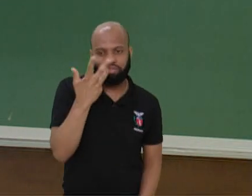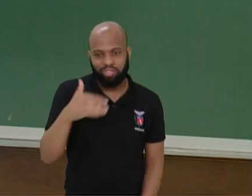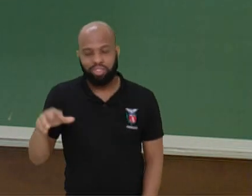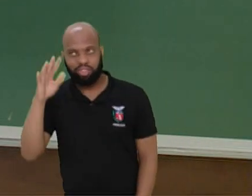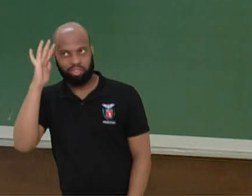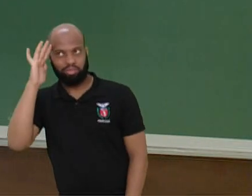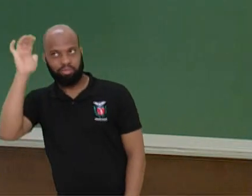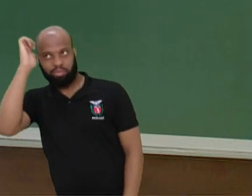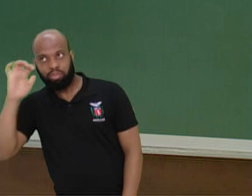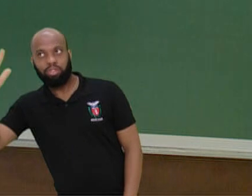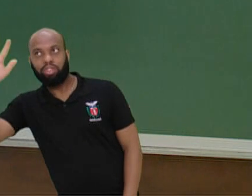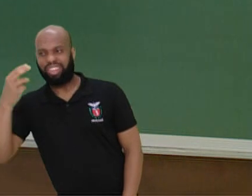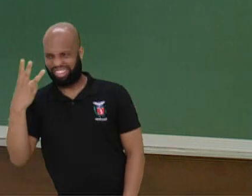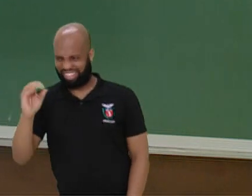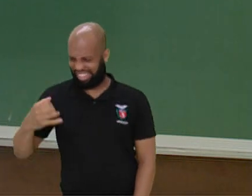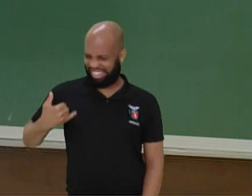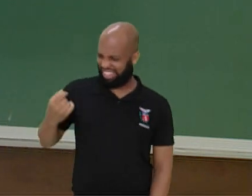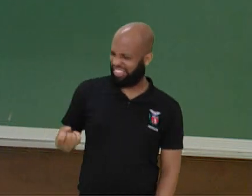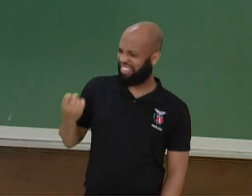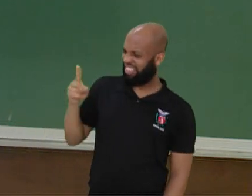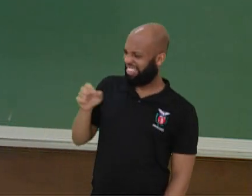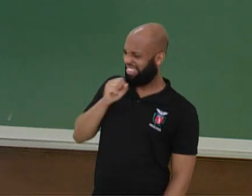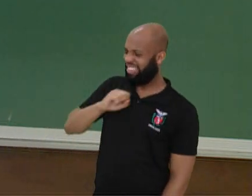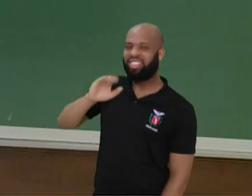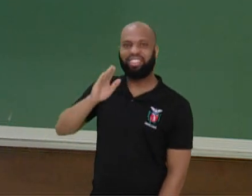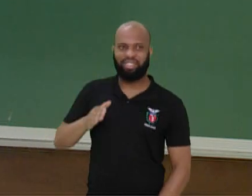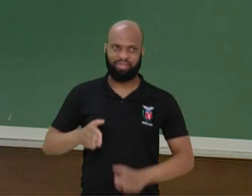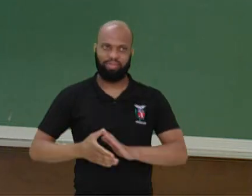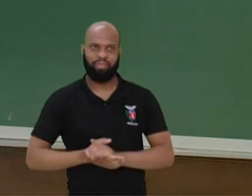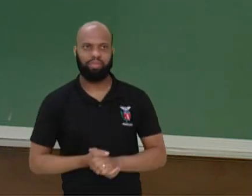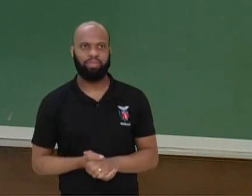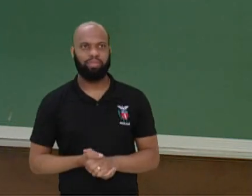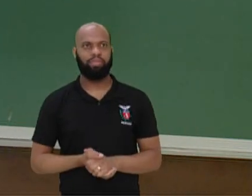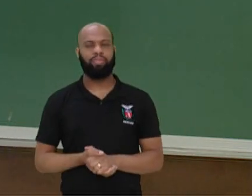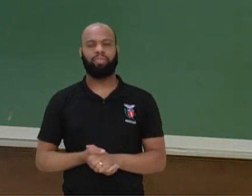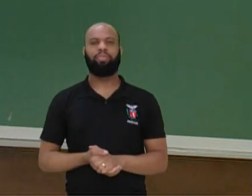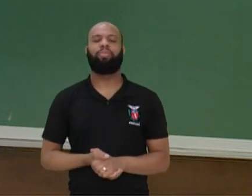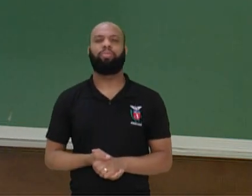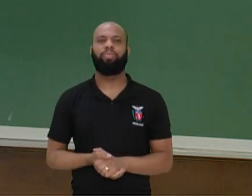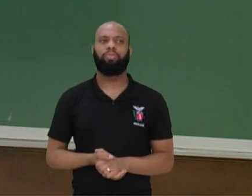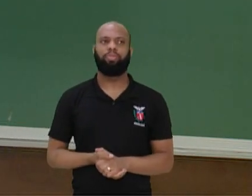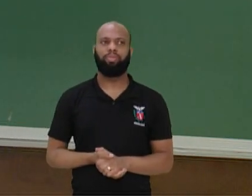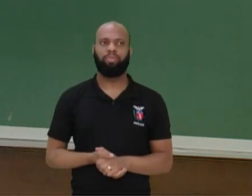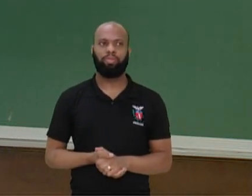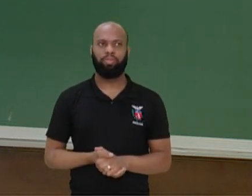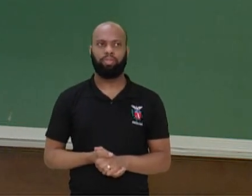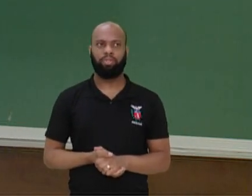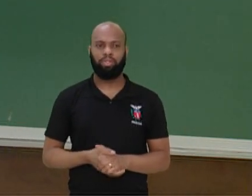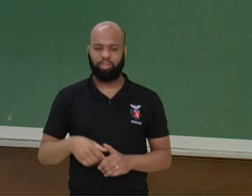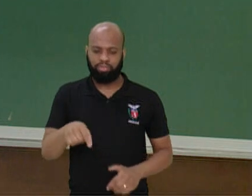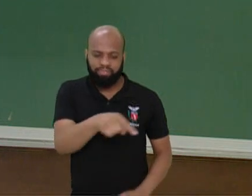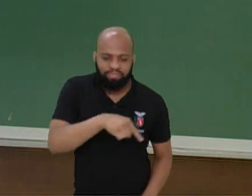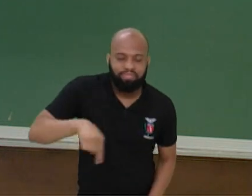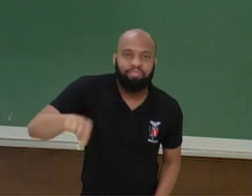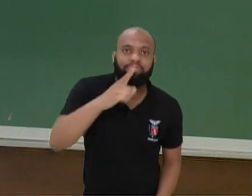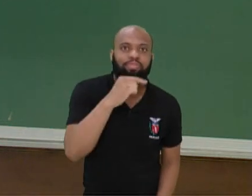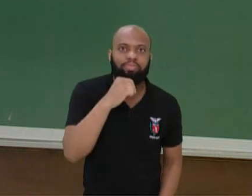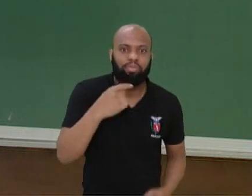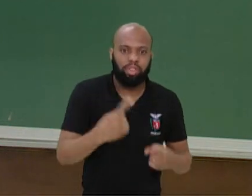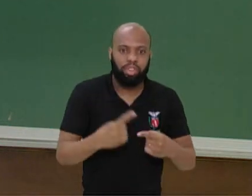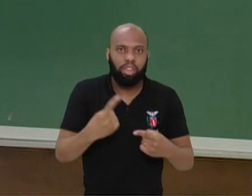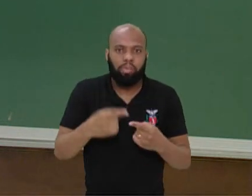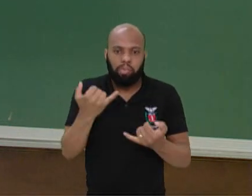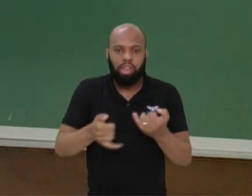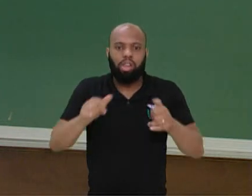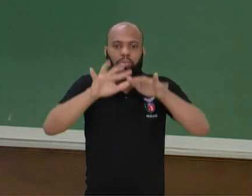uma pessoa de 30 anos é velha. Um charco era um oceano. Uma poça já era um